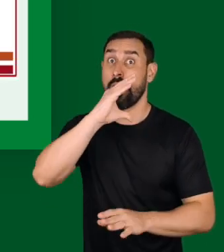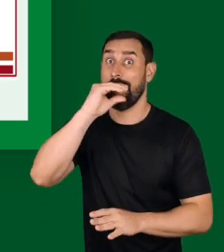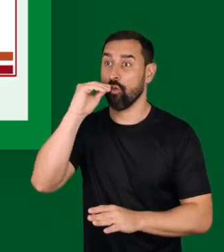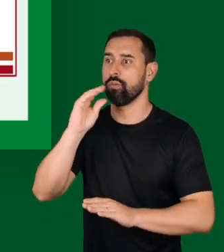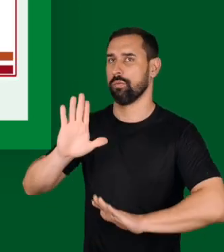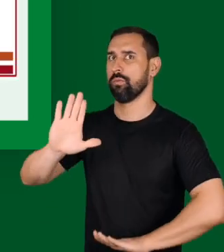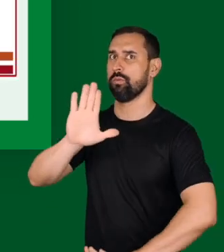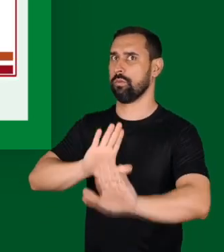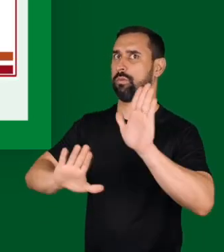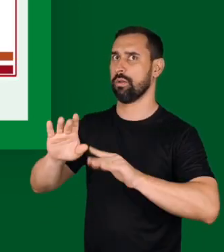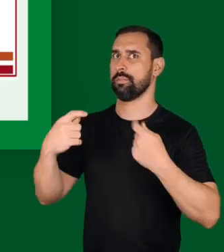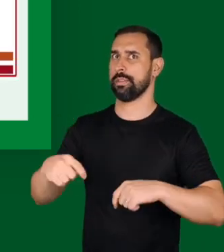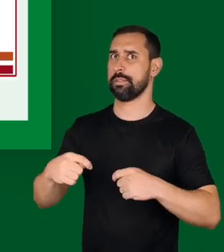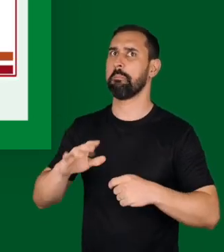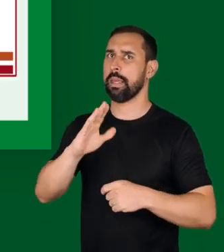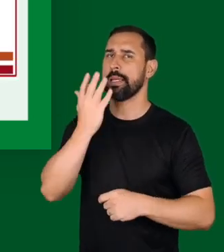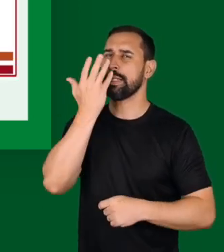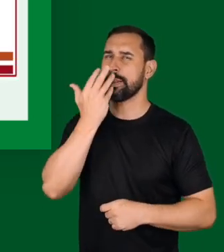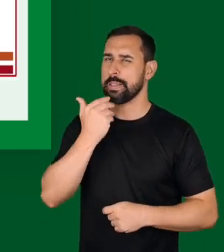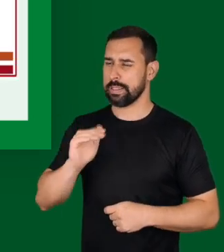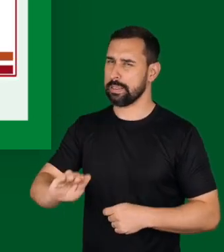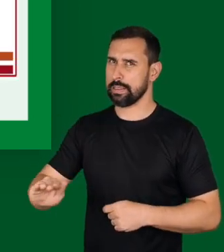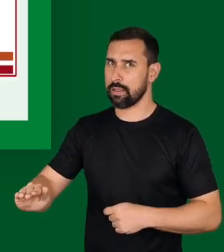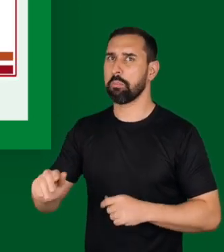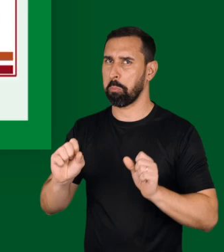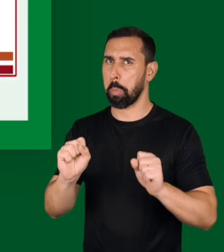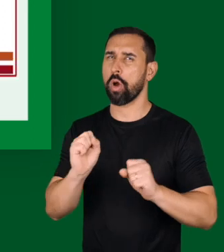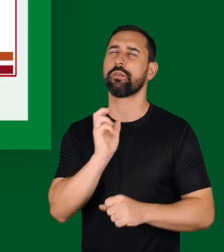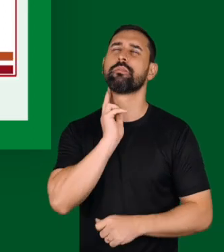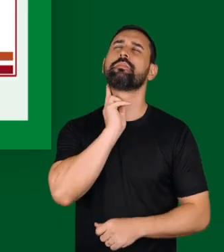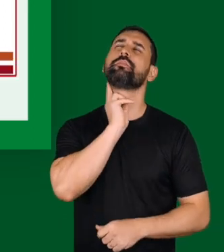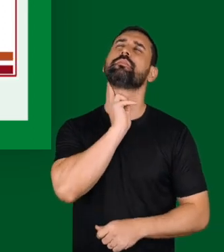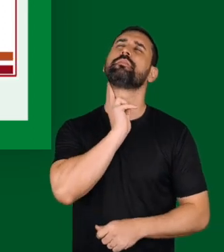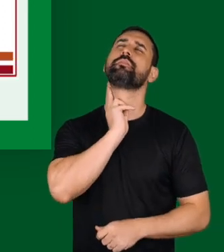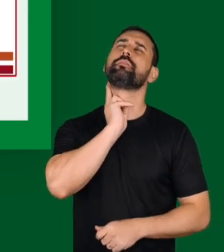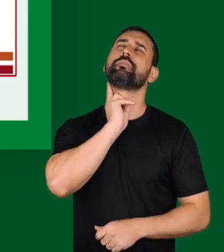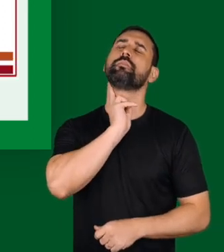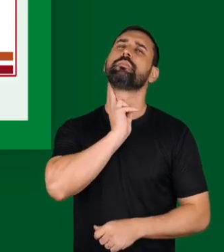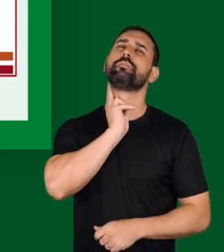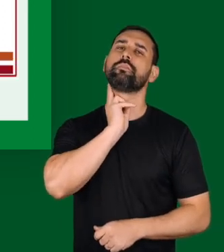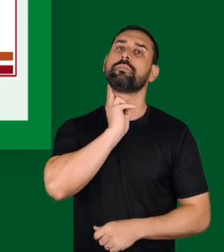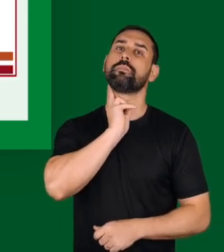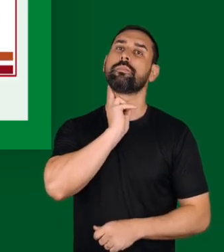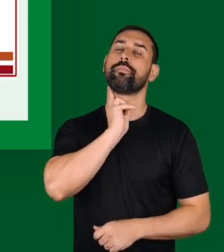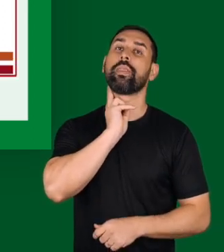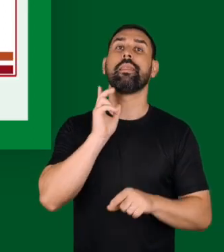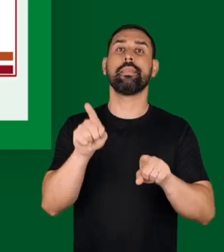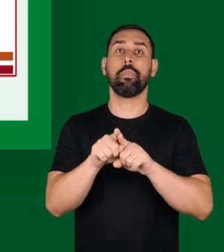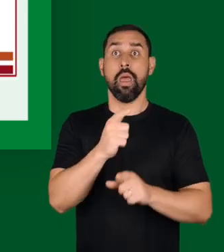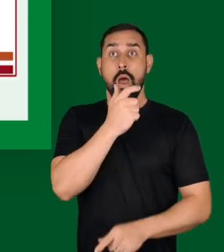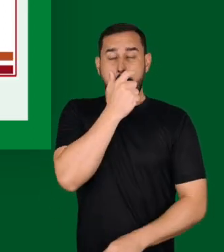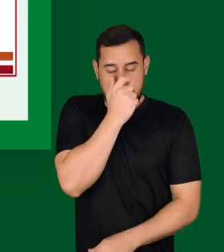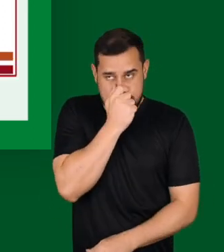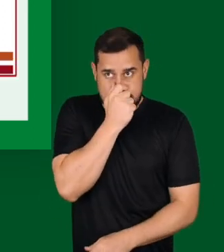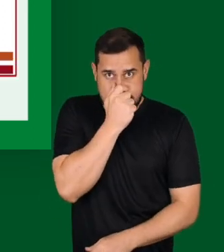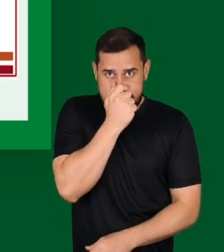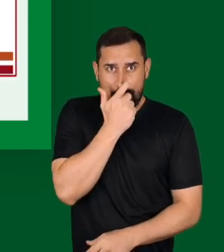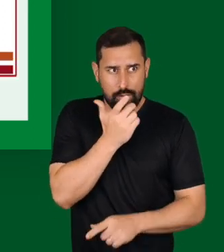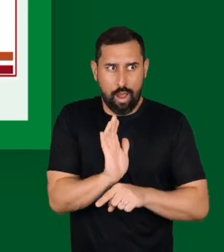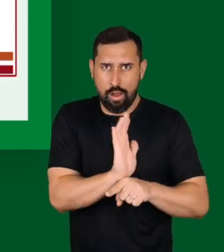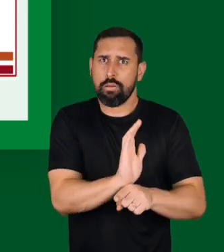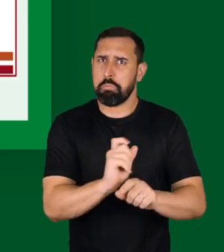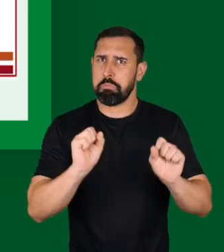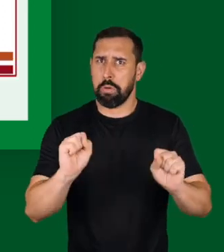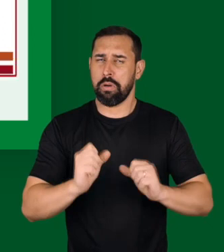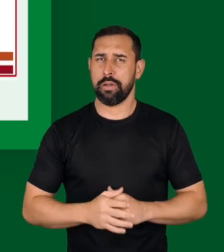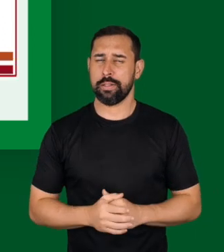seio carotídeo. Em adultos a gente tem que ter cuidado nisso, né? Mas em criança a gente pode fazer a massagem do seio carotídeo e